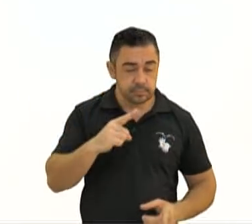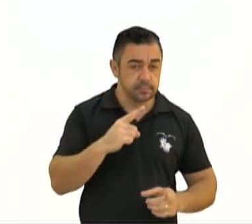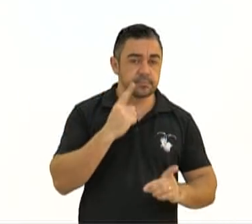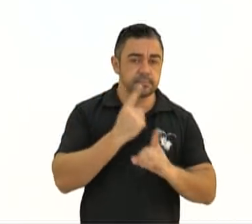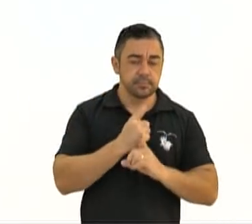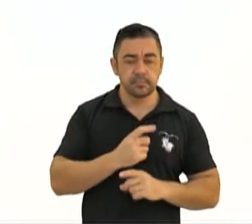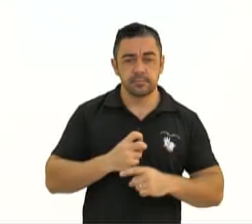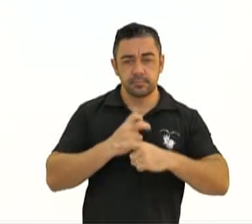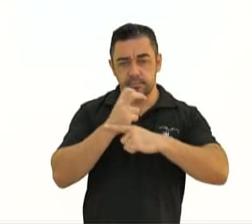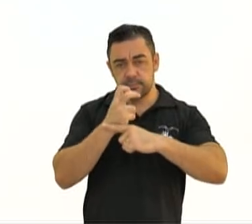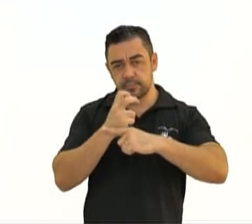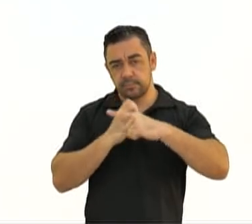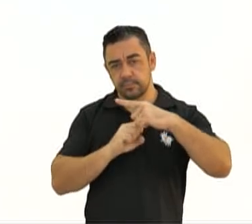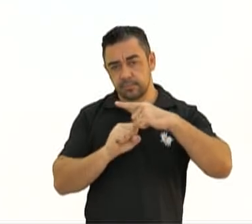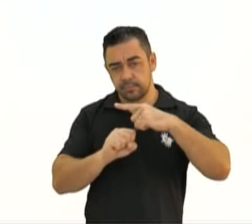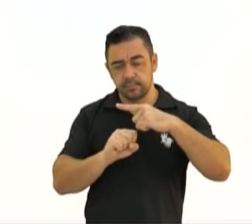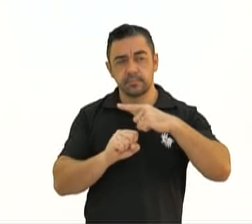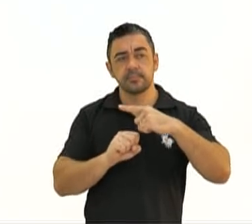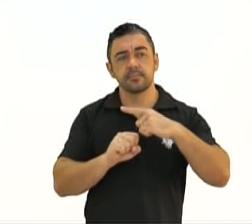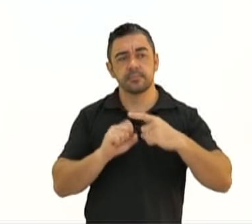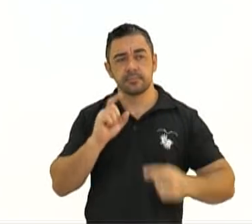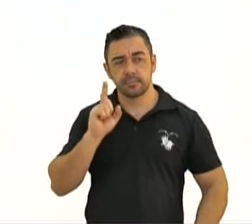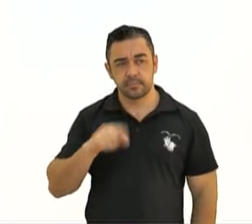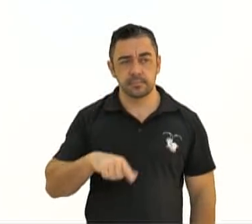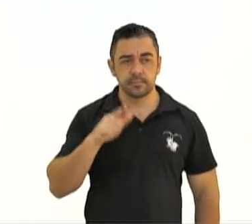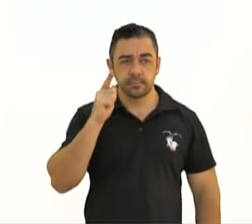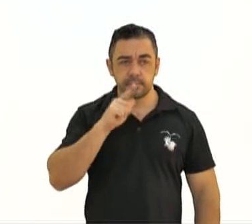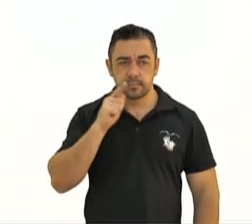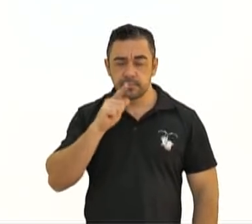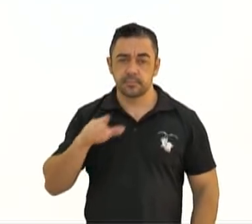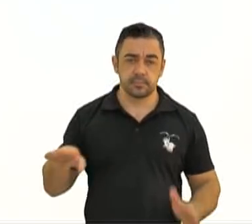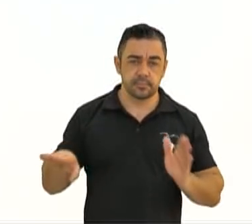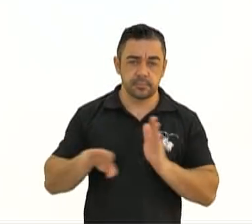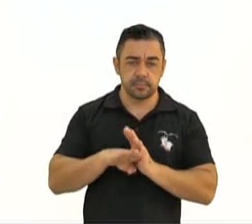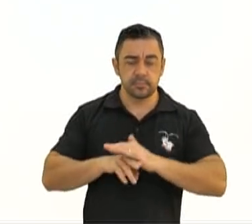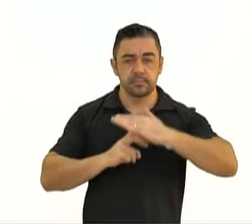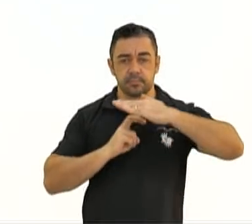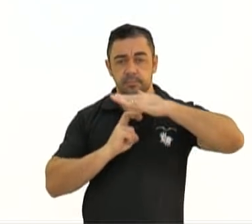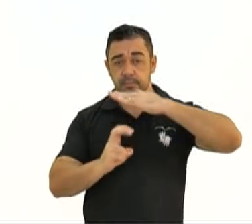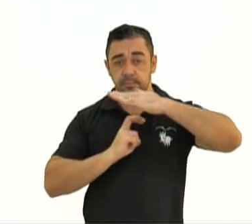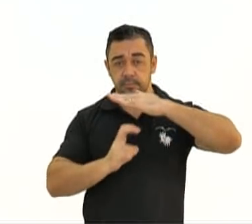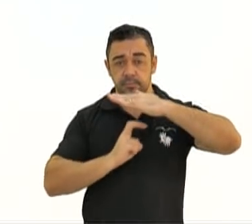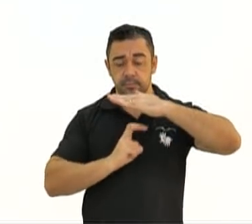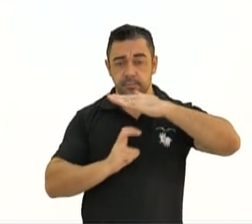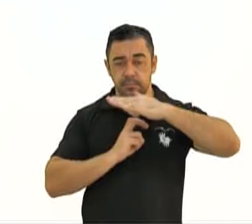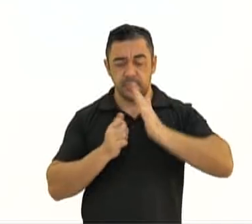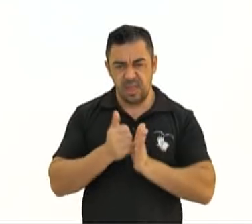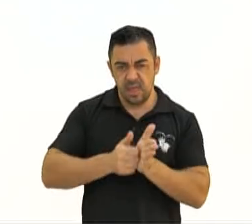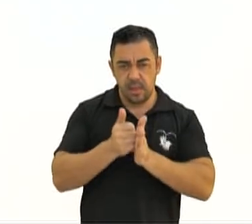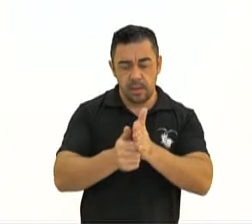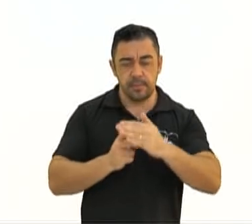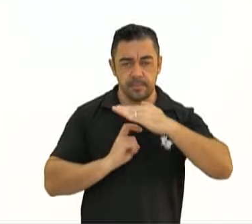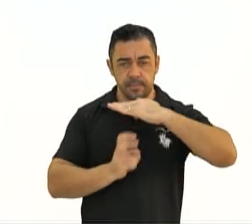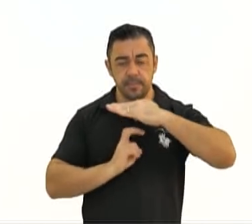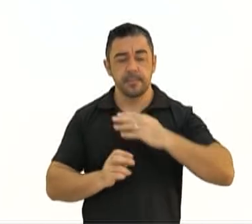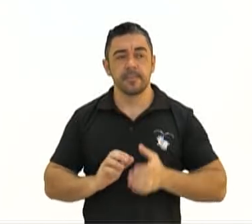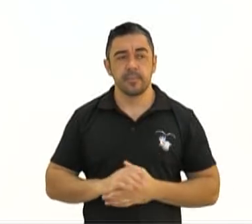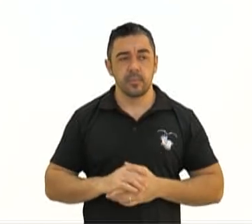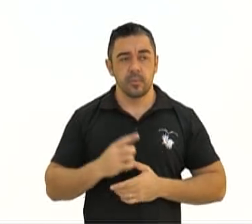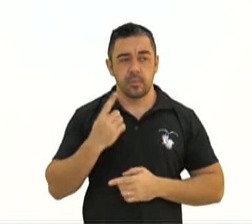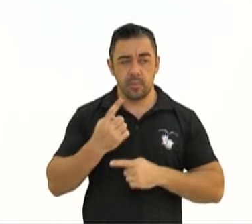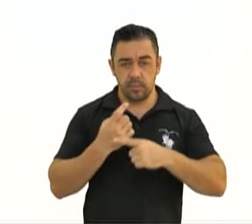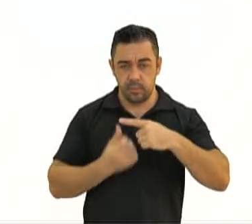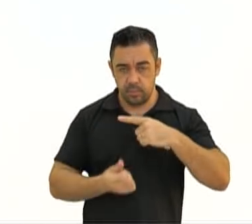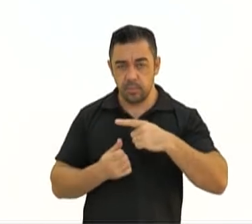que 5/8 deles chegaram ao evento utilizando um metrô. 1/6 foi de carro e